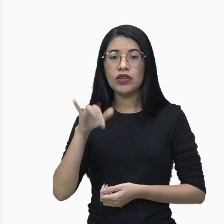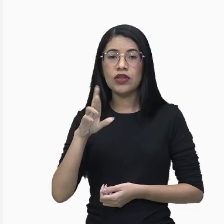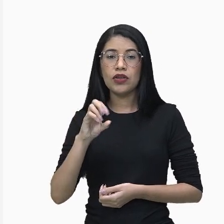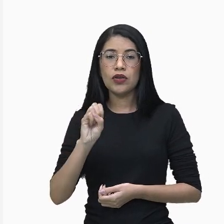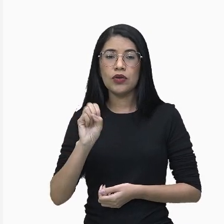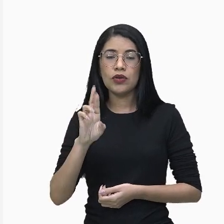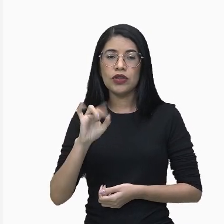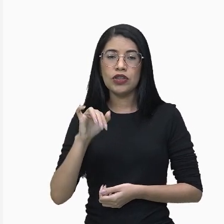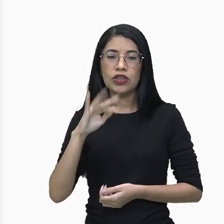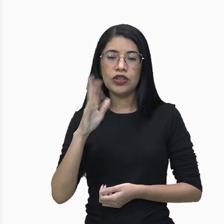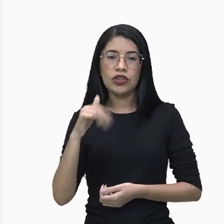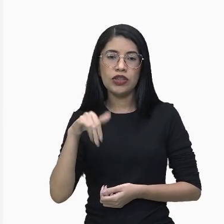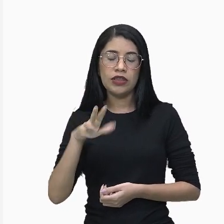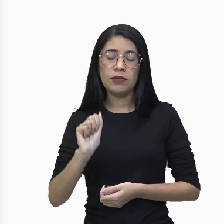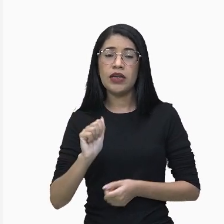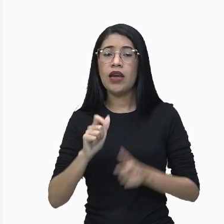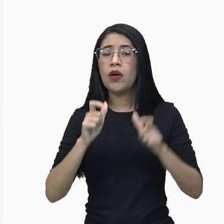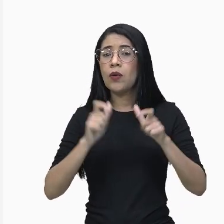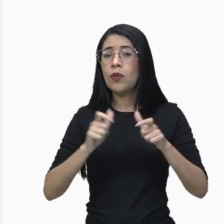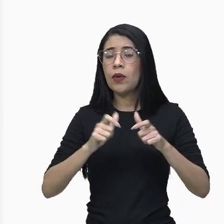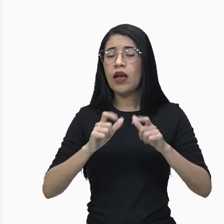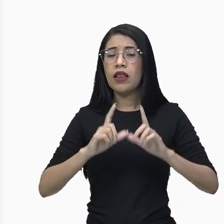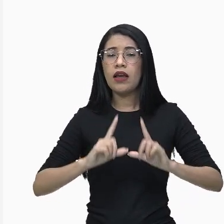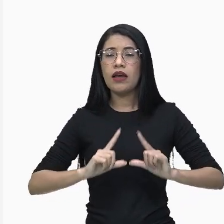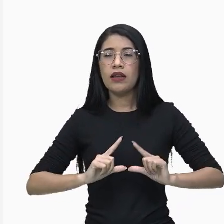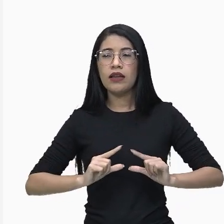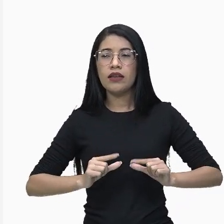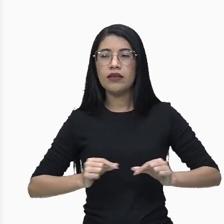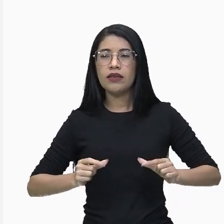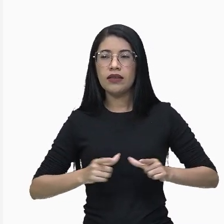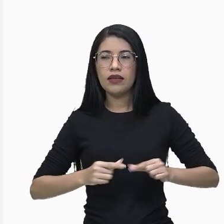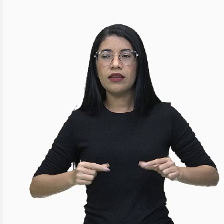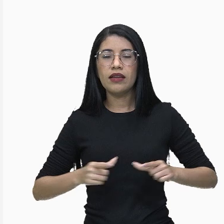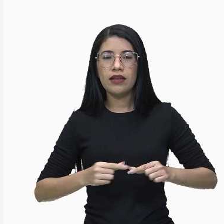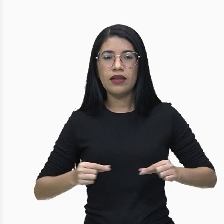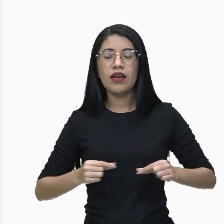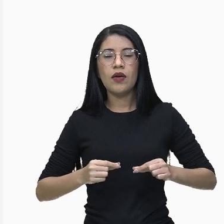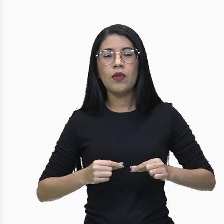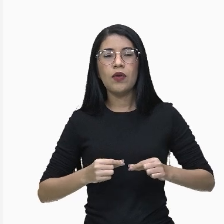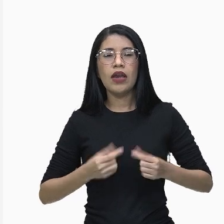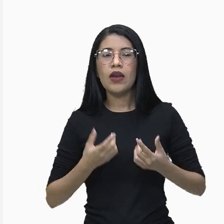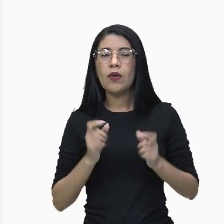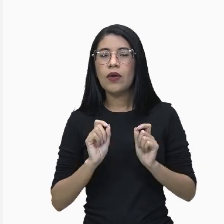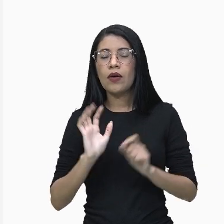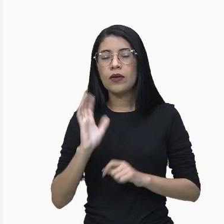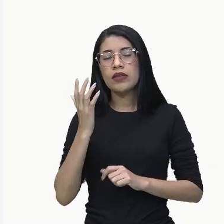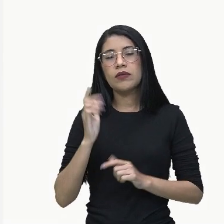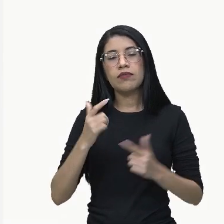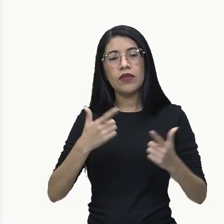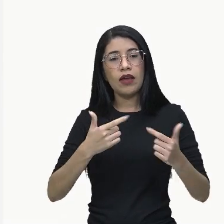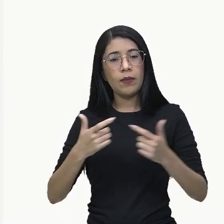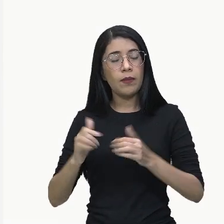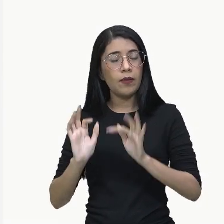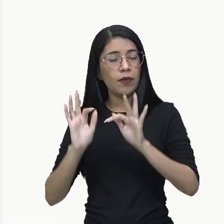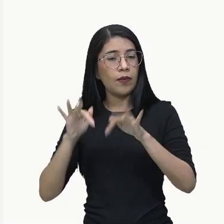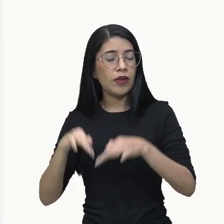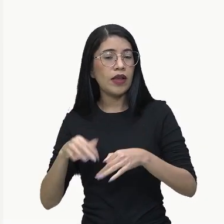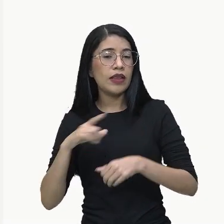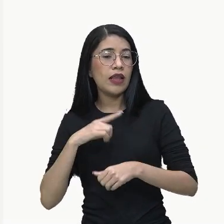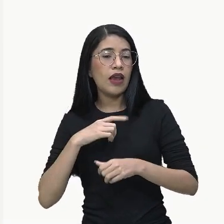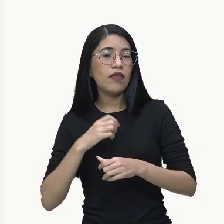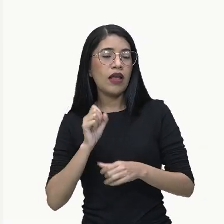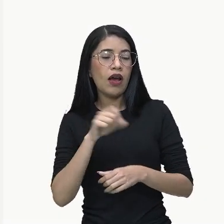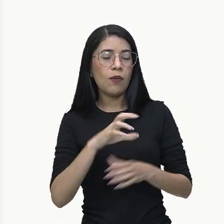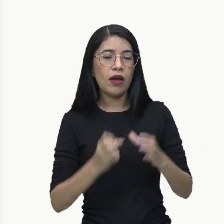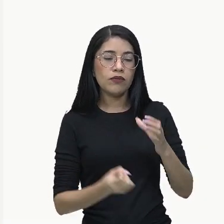então perceba que Hiroshima é uma cidade japonesa que foi atacada pelos americanos ali no final da segunda guerra mundial para